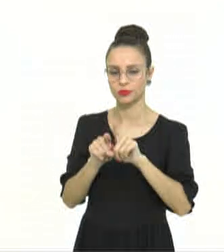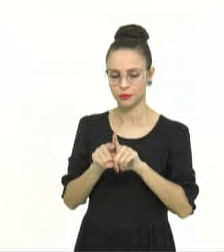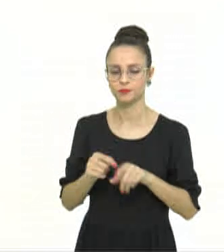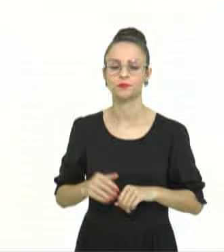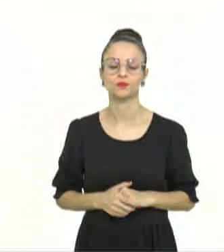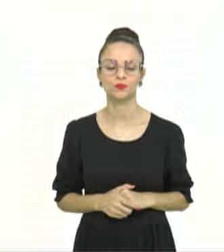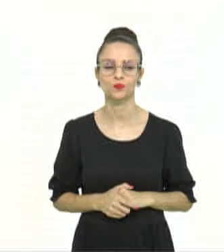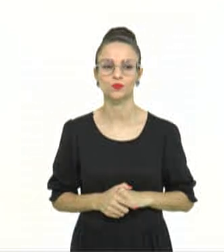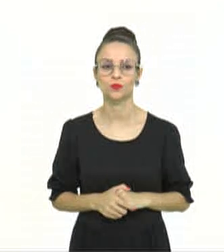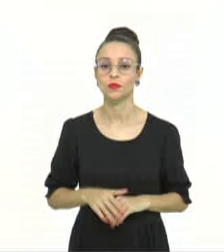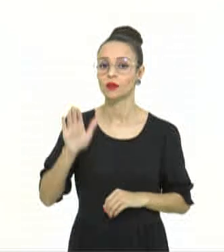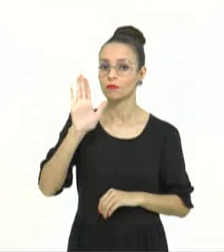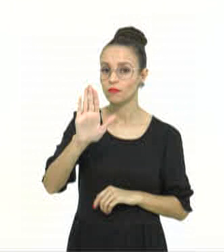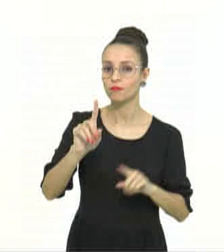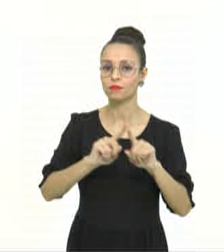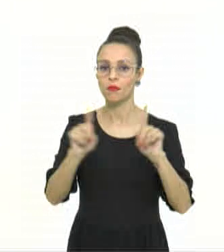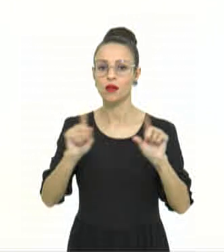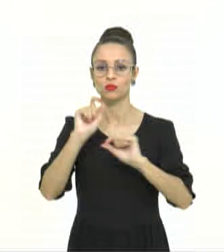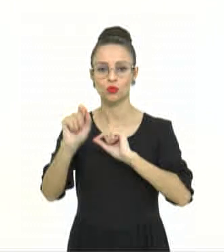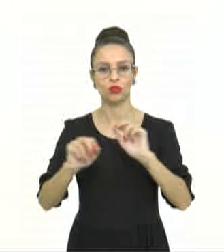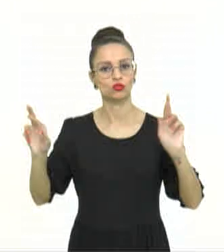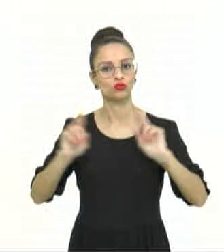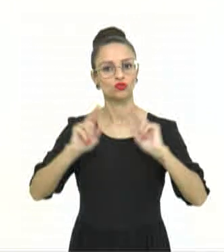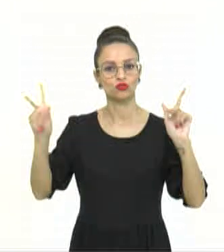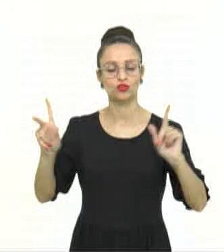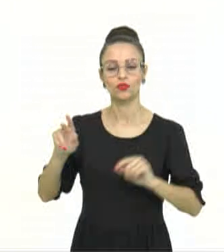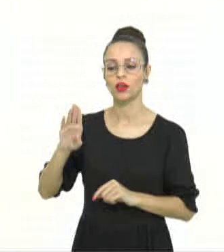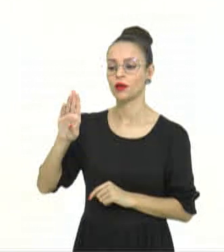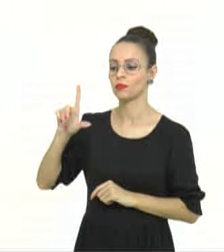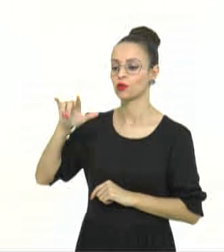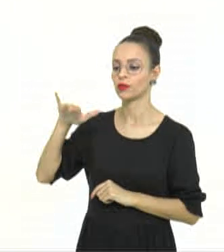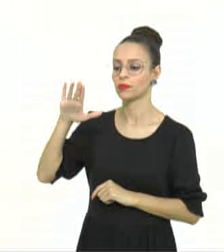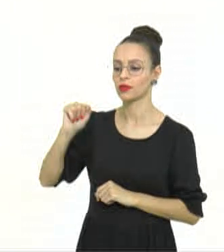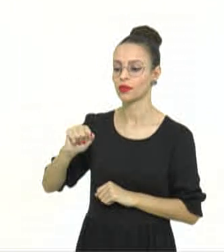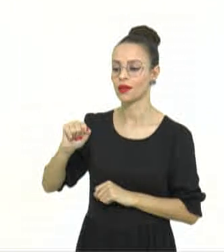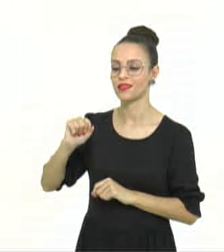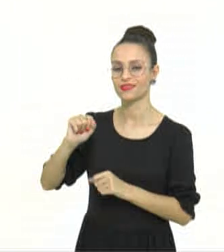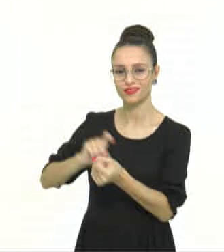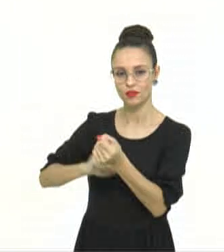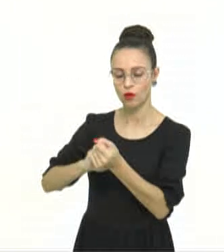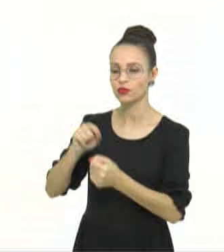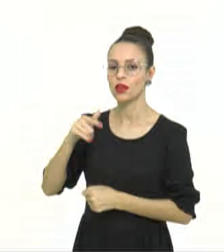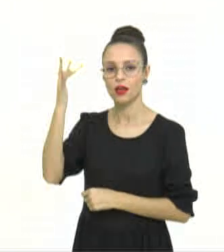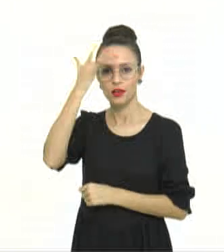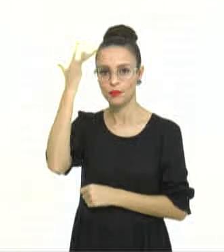alimentos. Porém, diferentemente da bulimia nervosa, essas pessoas